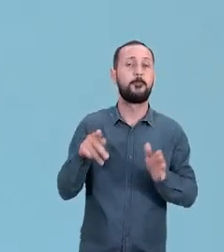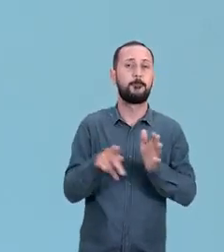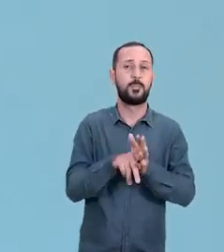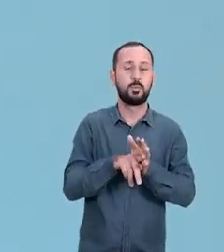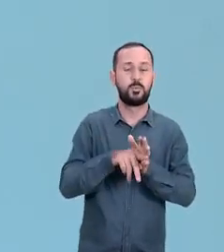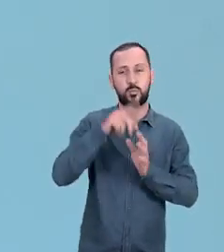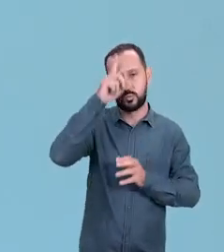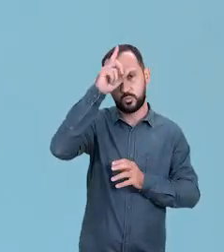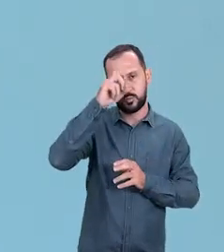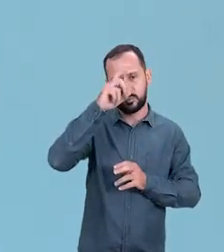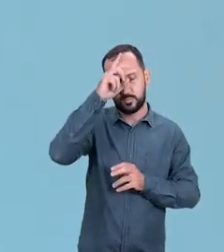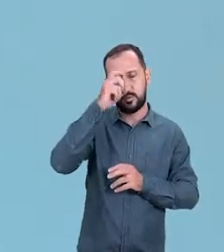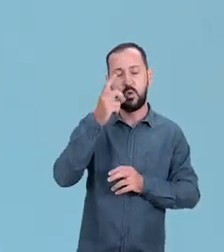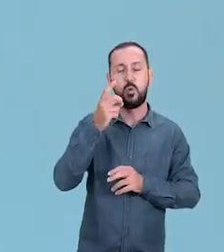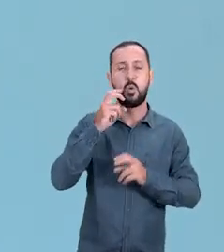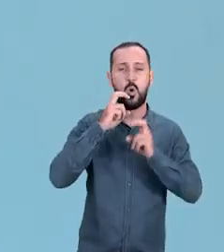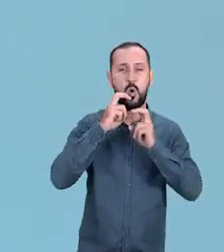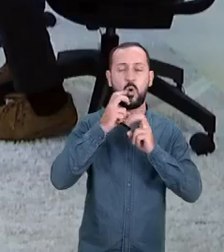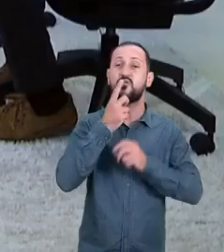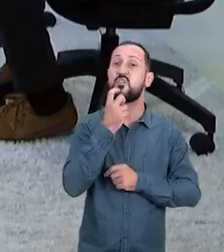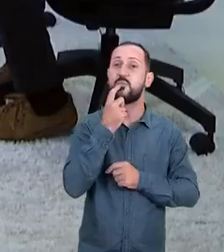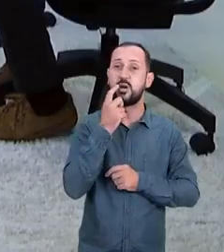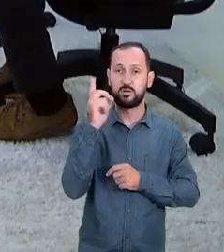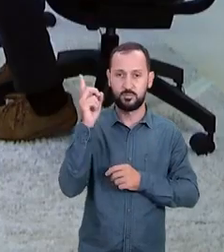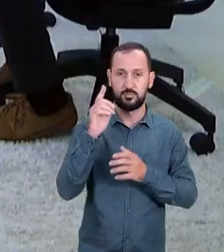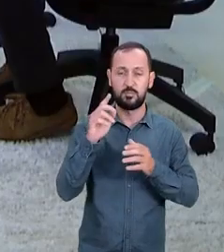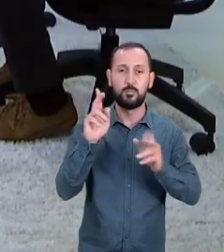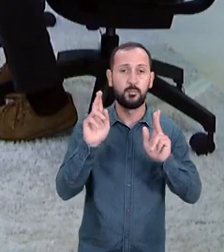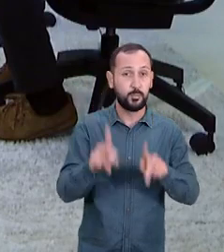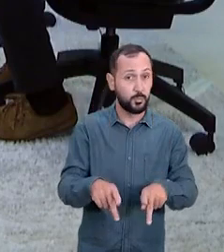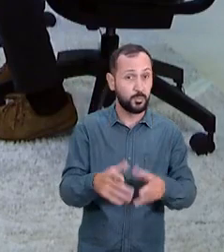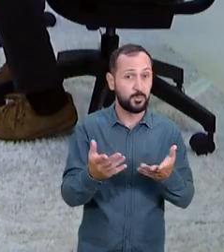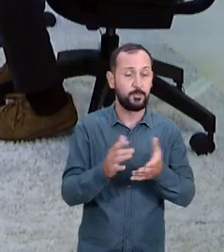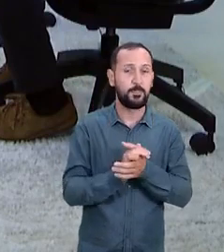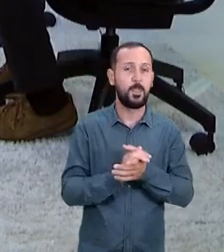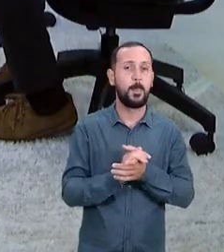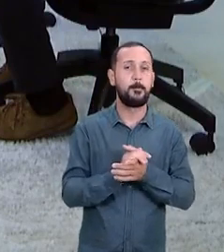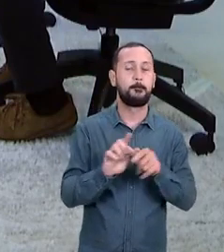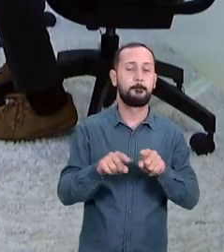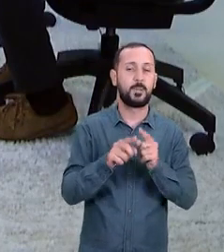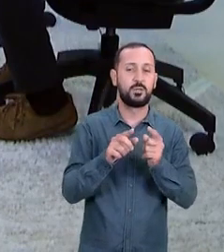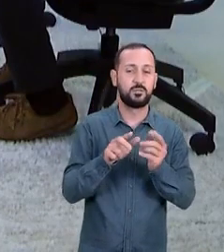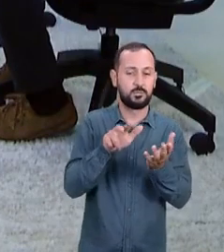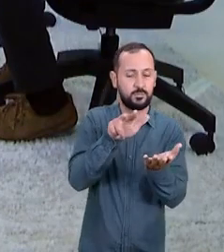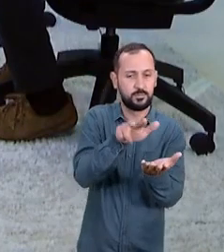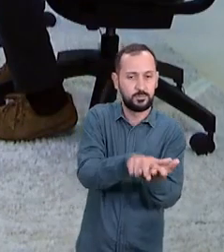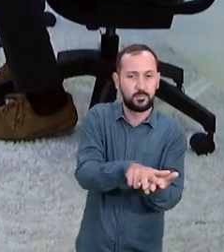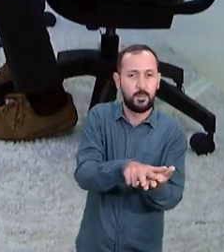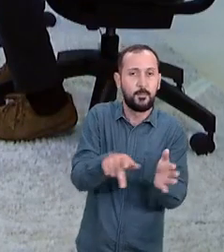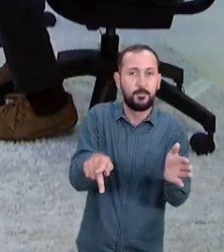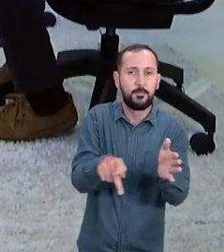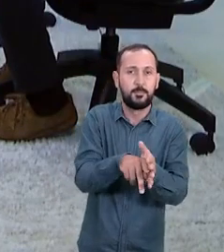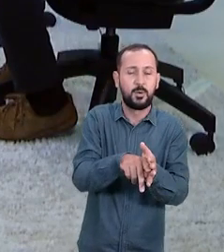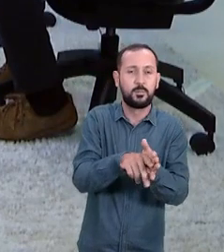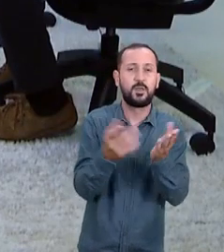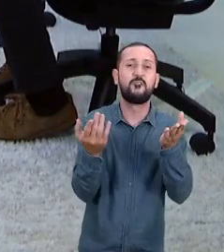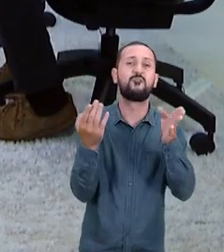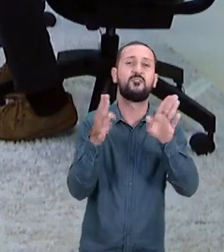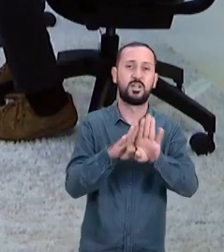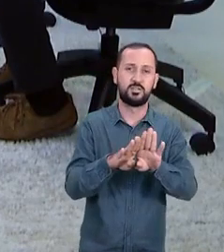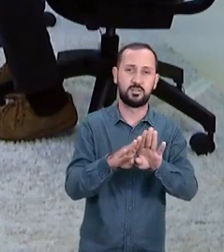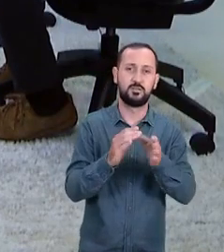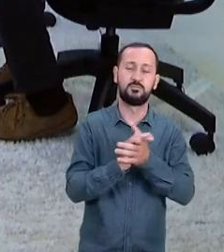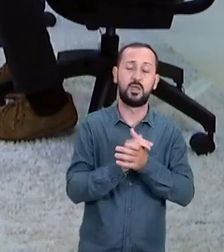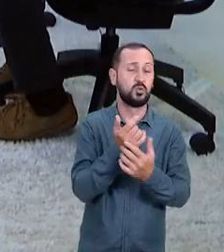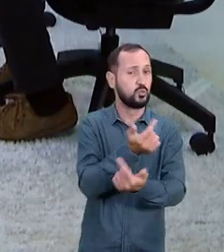Regional. Só que não público. Tem. Só que a enfermaria de infectologia do Hospital Regional está fechada. Eu tive a informação